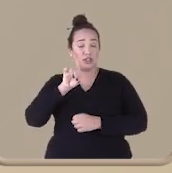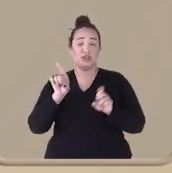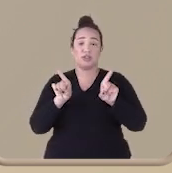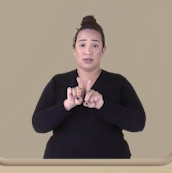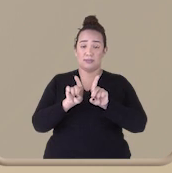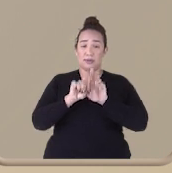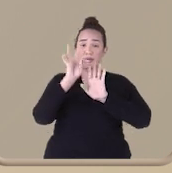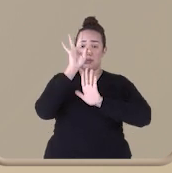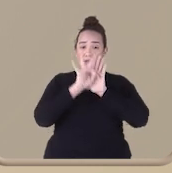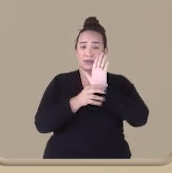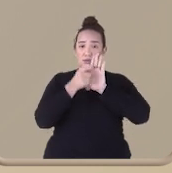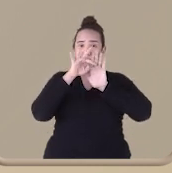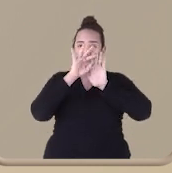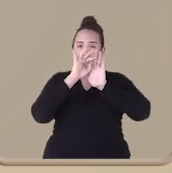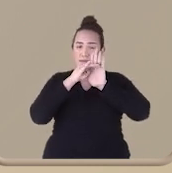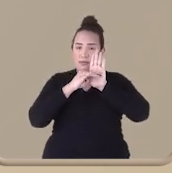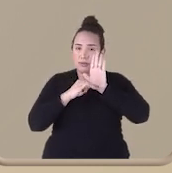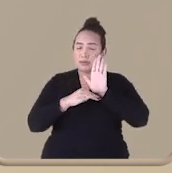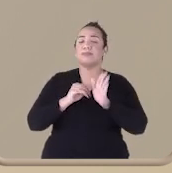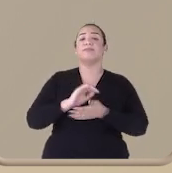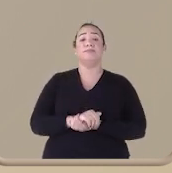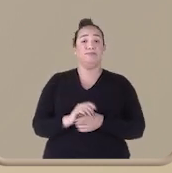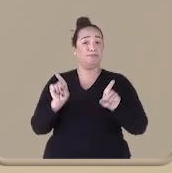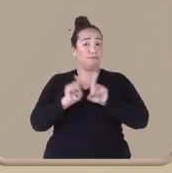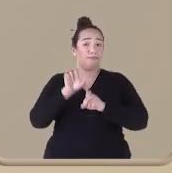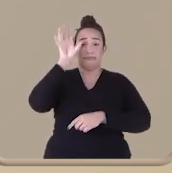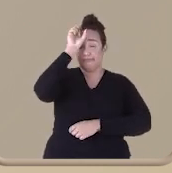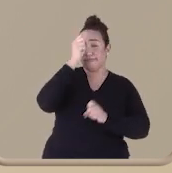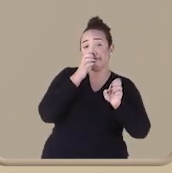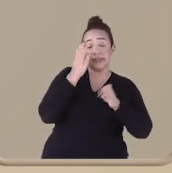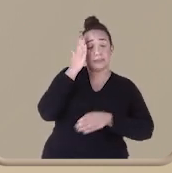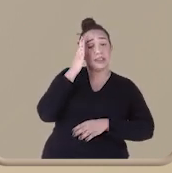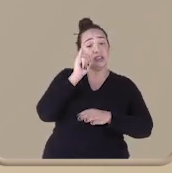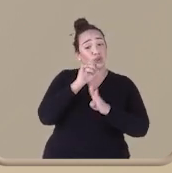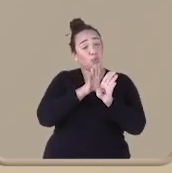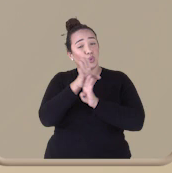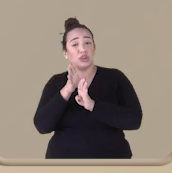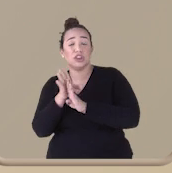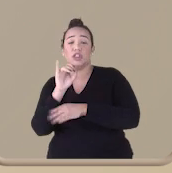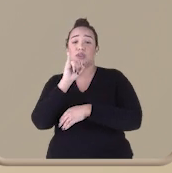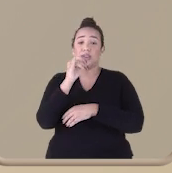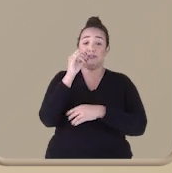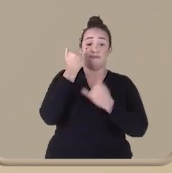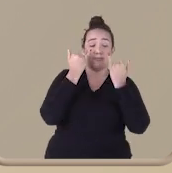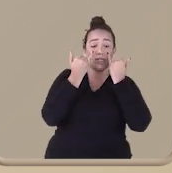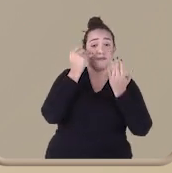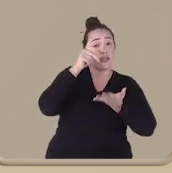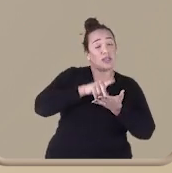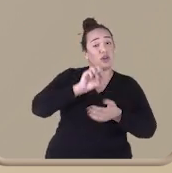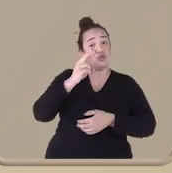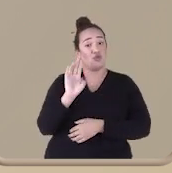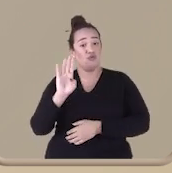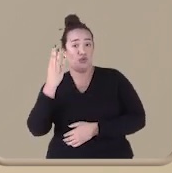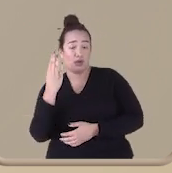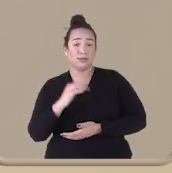corpo do texto. Aprendemos também algumas dicas para verificar se uma notícia é verdadeira ou não. Vamos